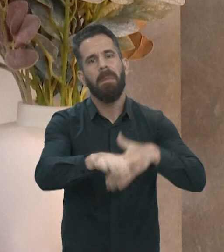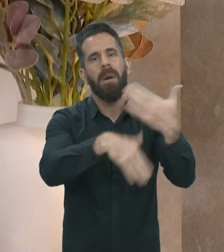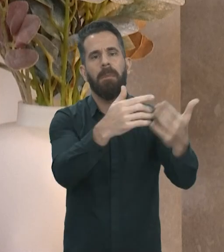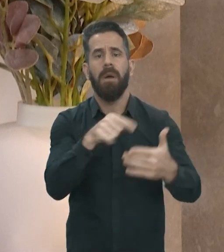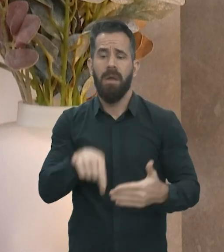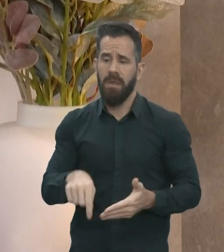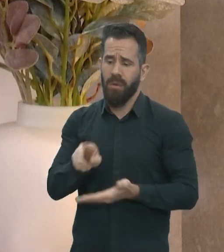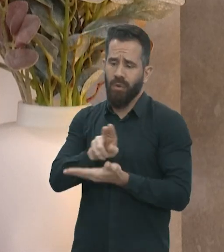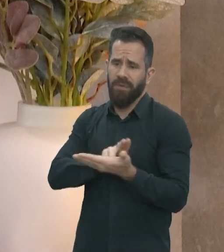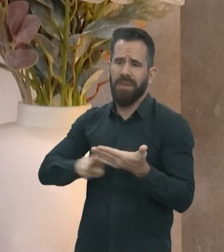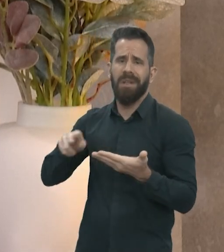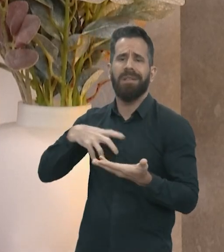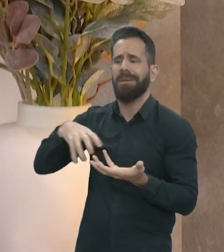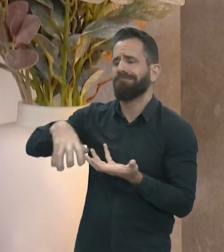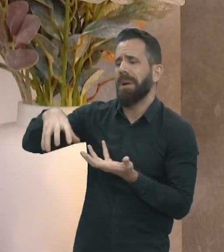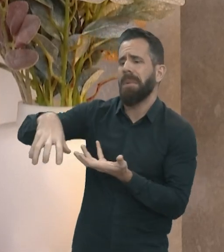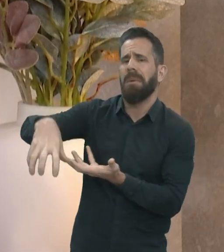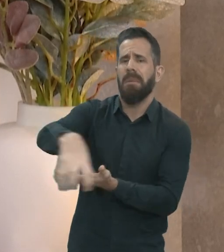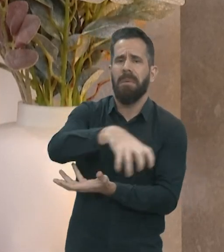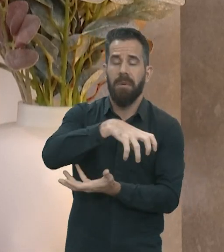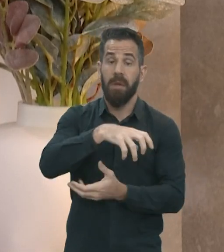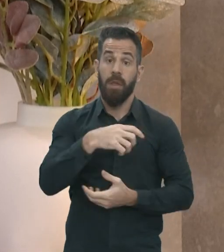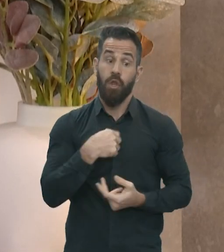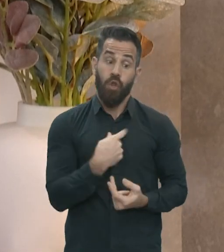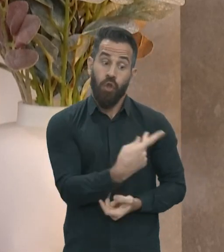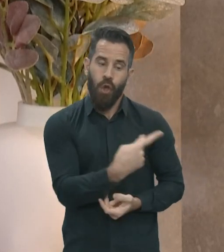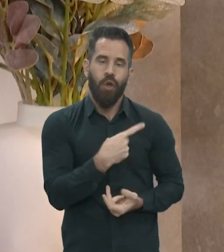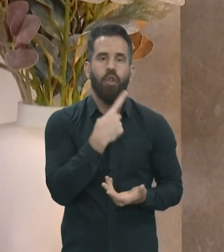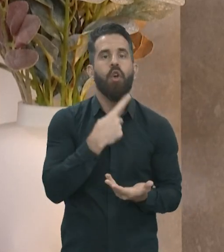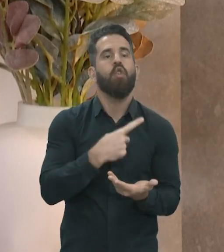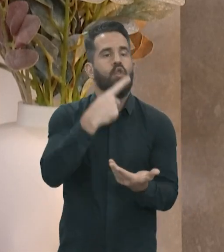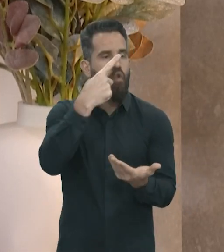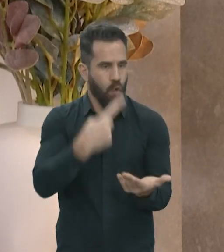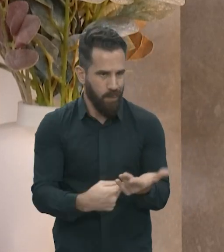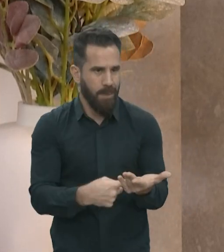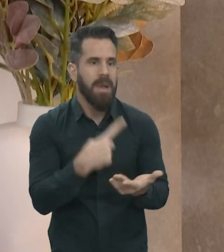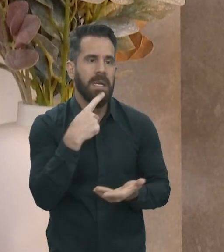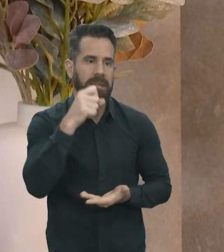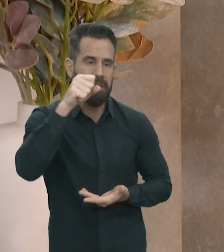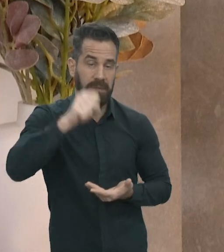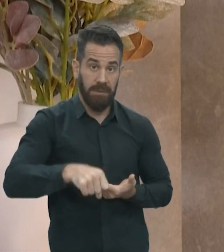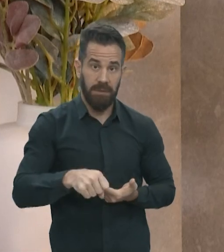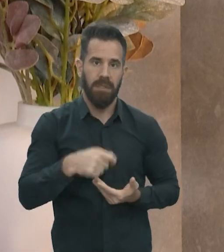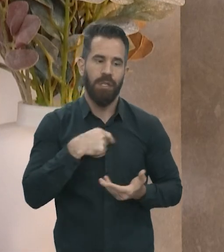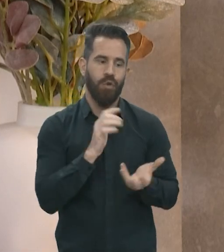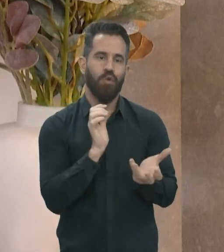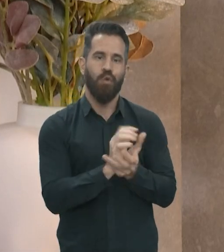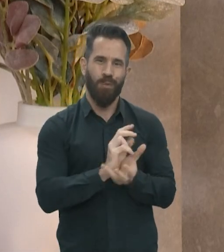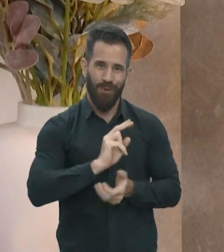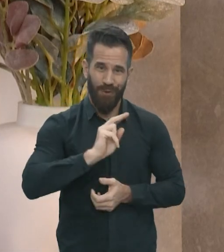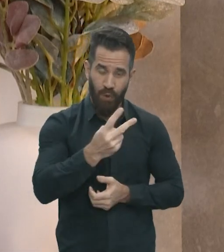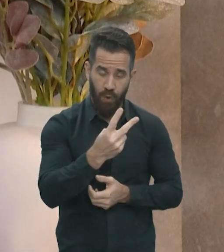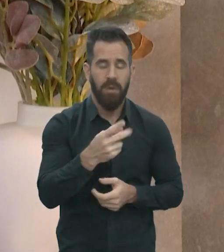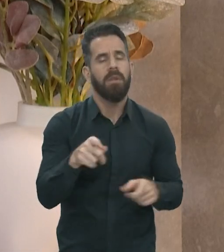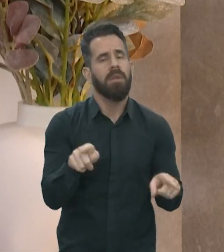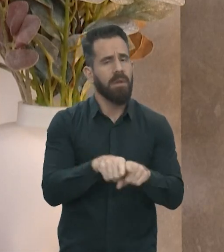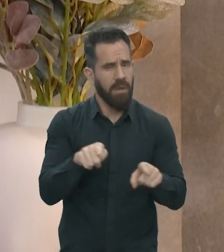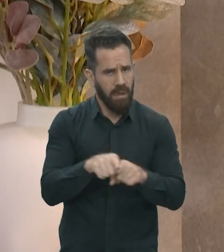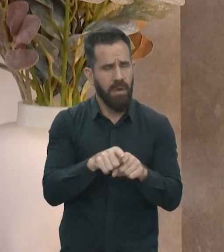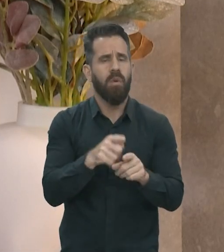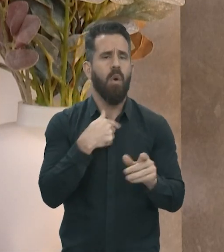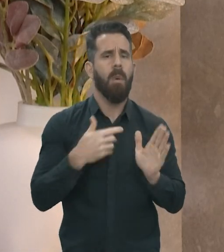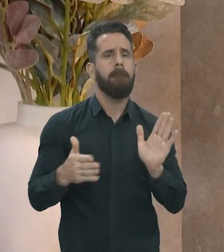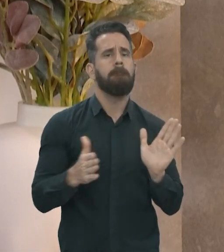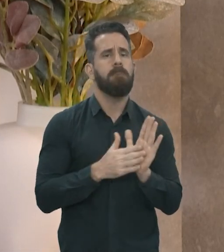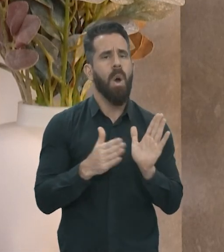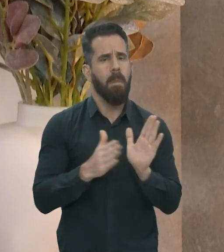diferentes atividades. Então esse é o compromisso da nossa chapa e gostaríamos muito de levar essa proposta para promover uma experiência ainda